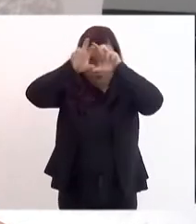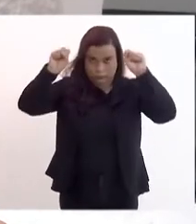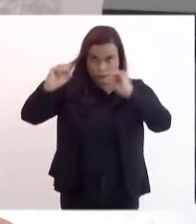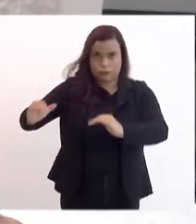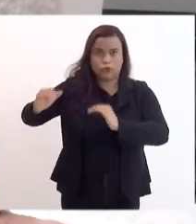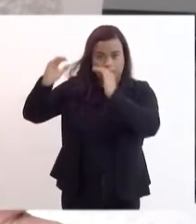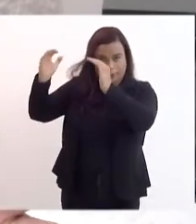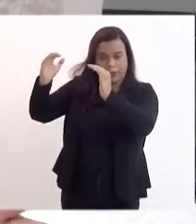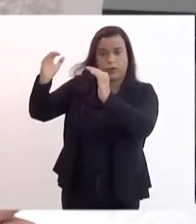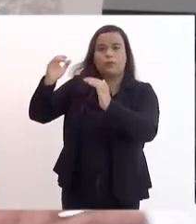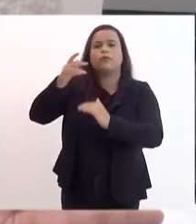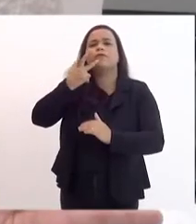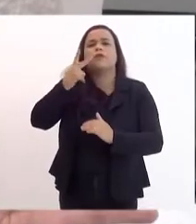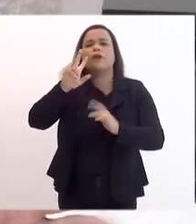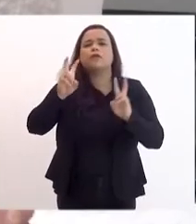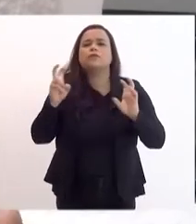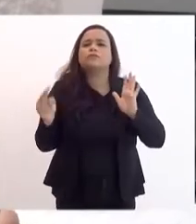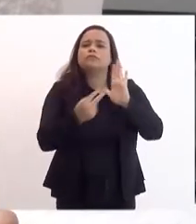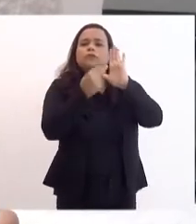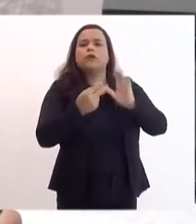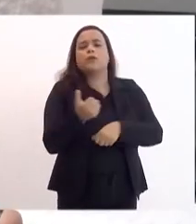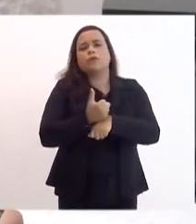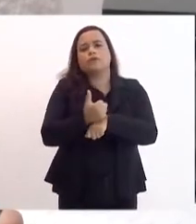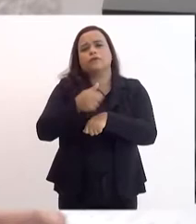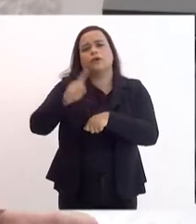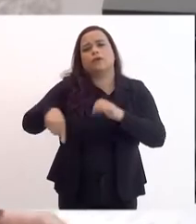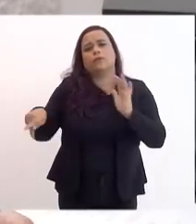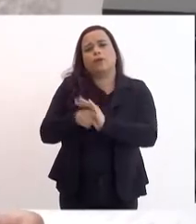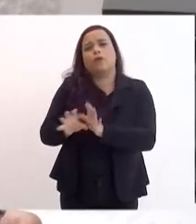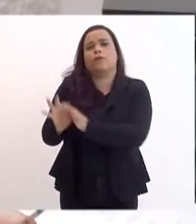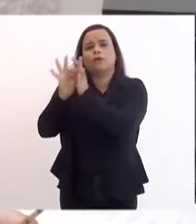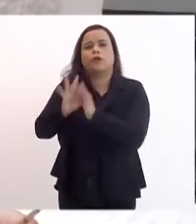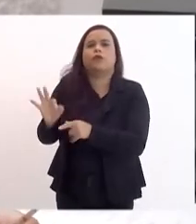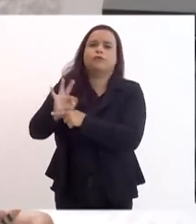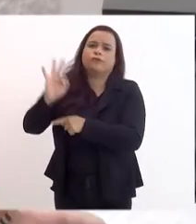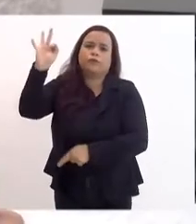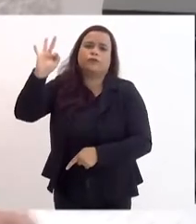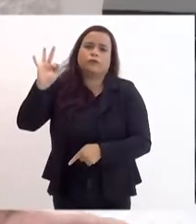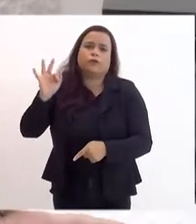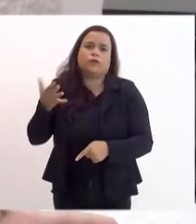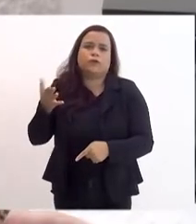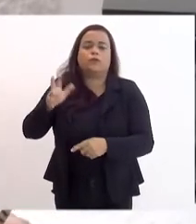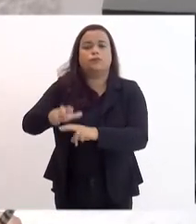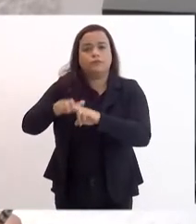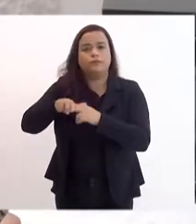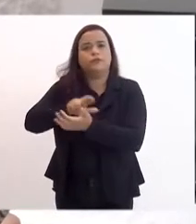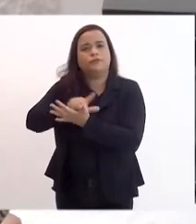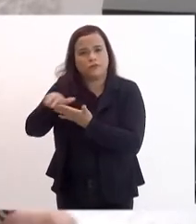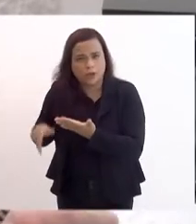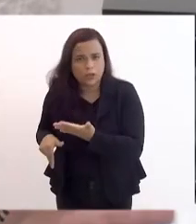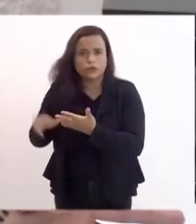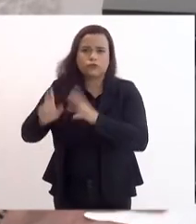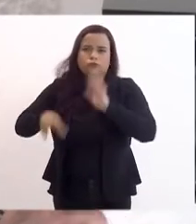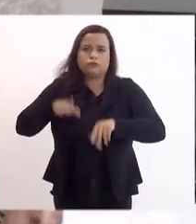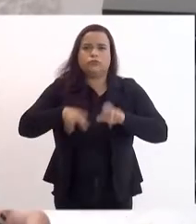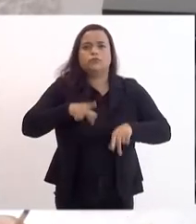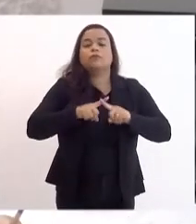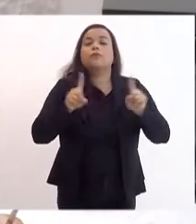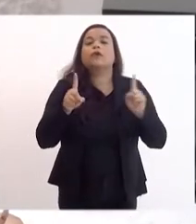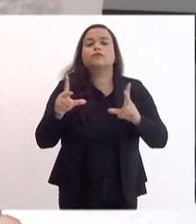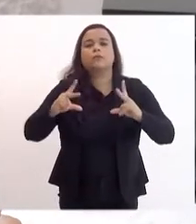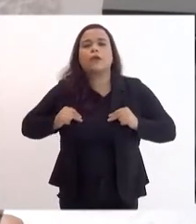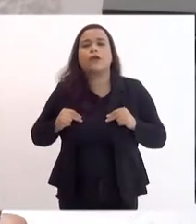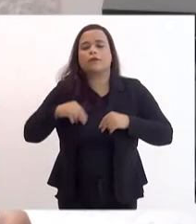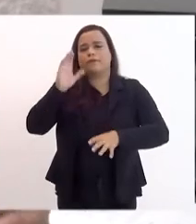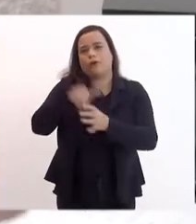que o reconhecimento de profissões é exclusivo da União Federal, portanto, acompanho por razões diferentes, mas no mérito o